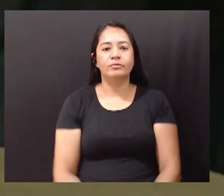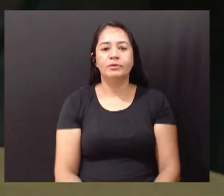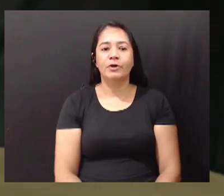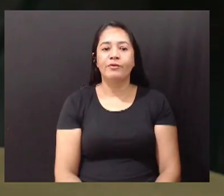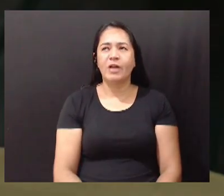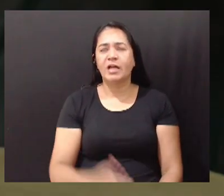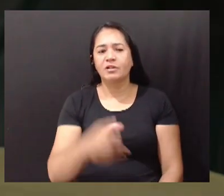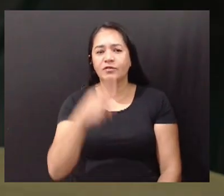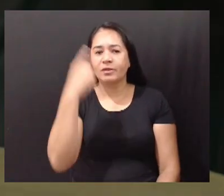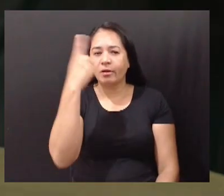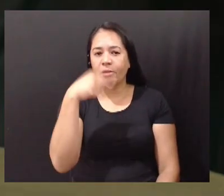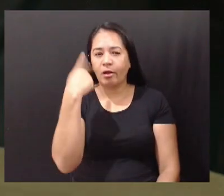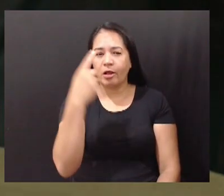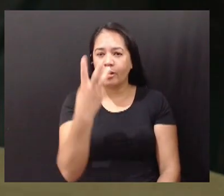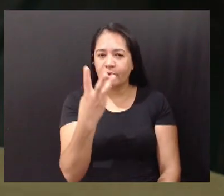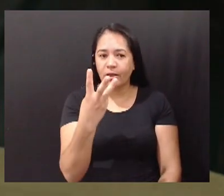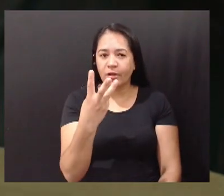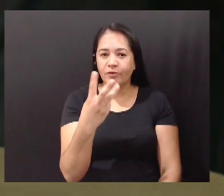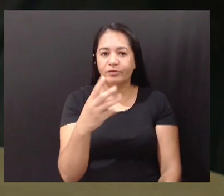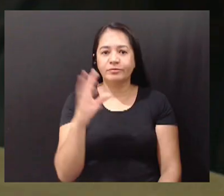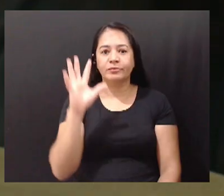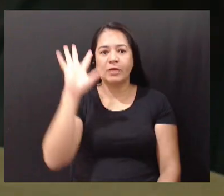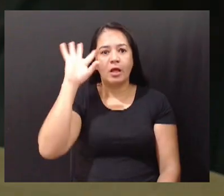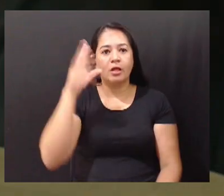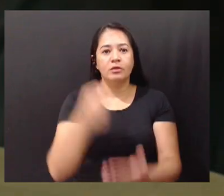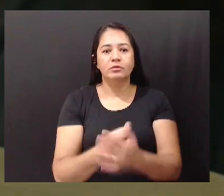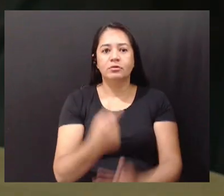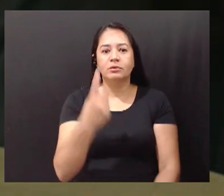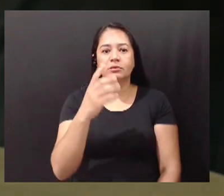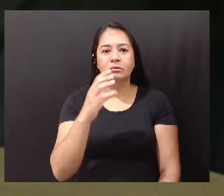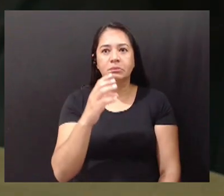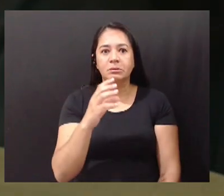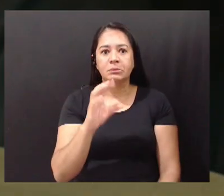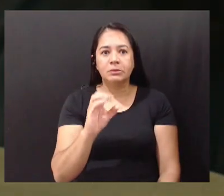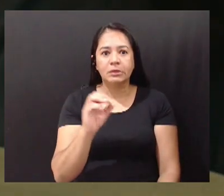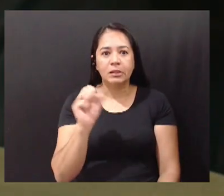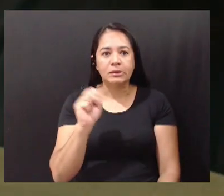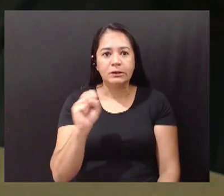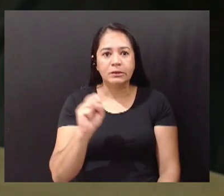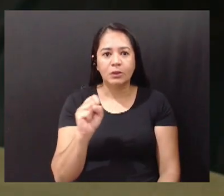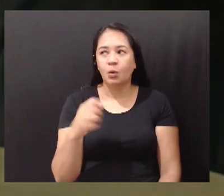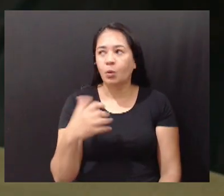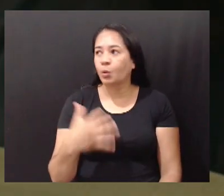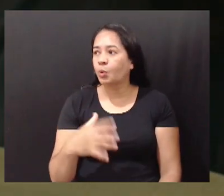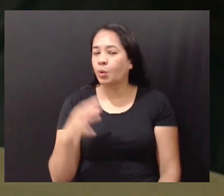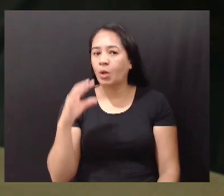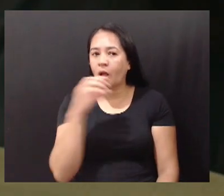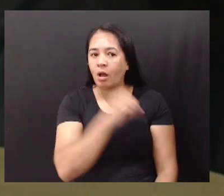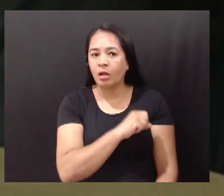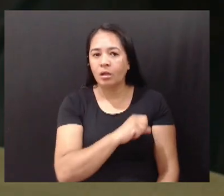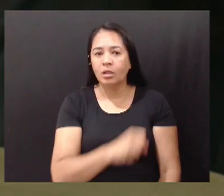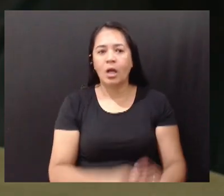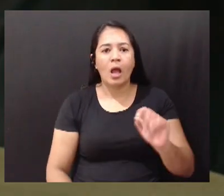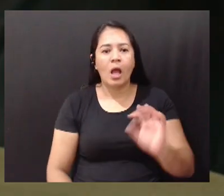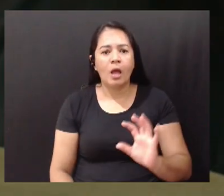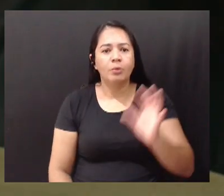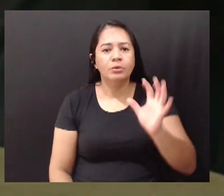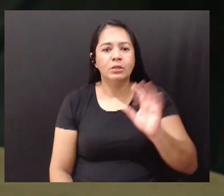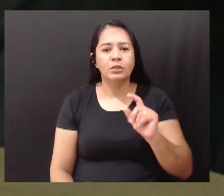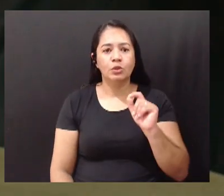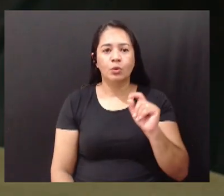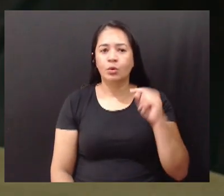você resolve em 10 segundos. Isso ocasiona o quê no nosso